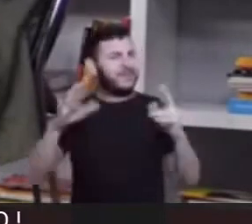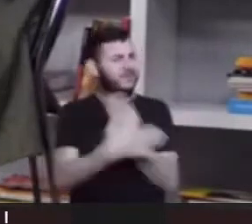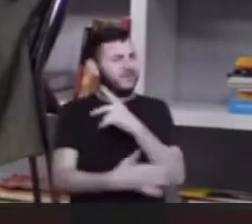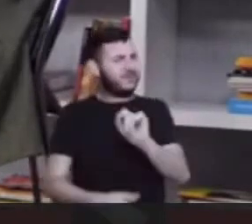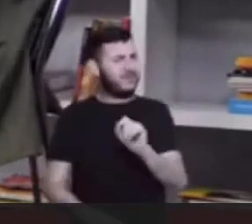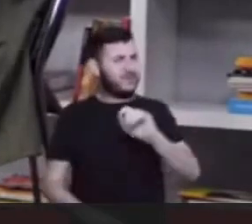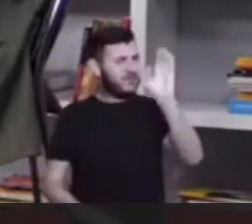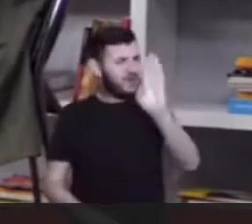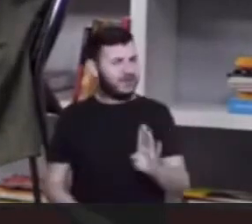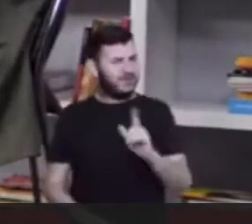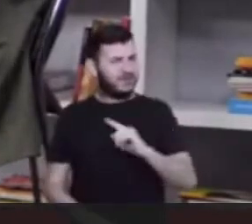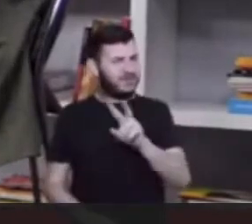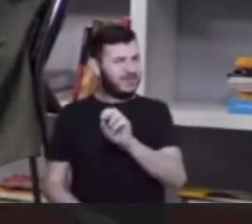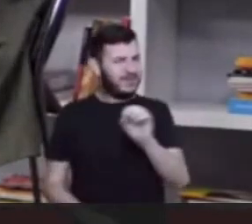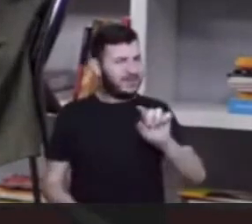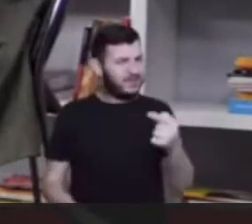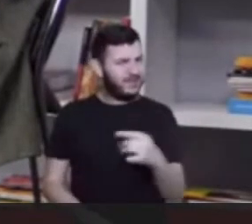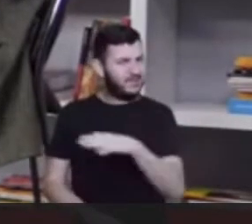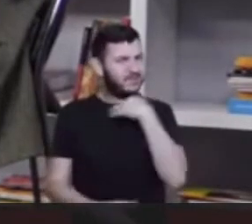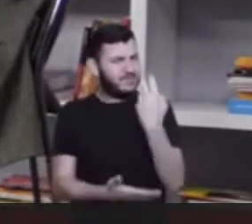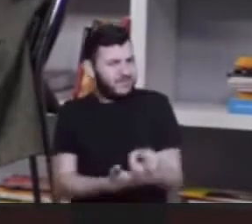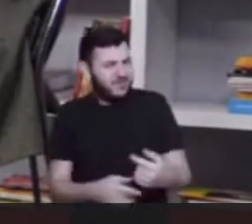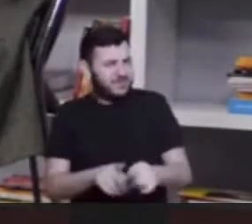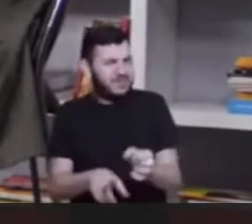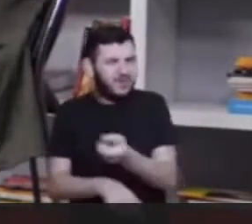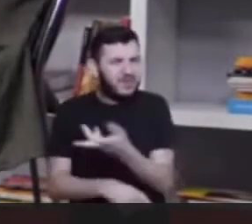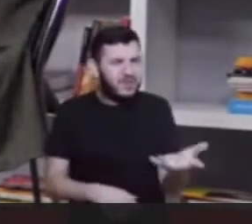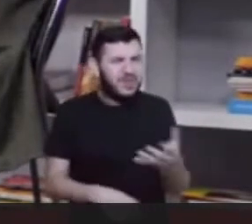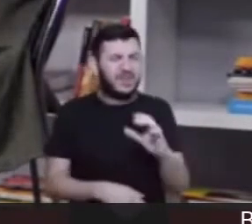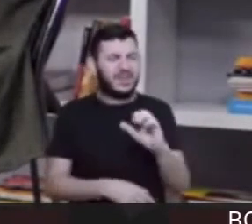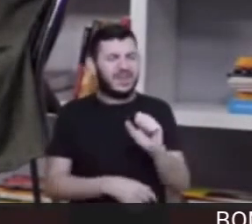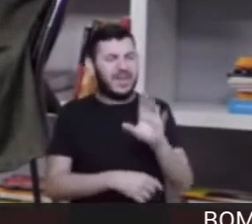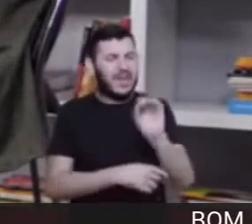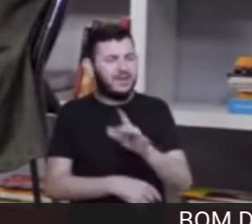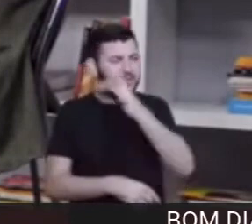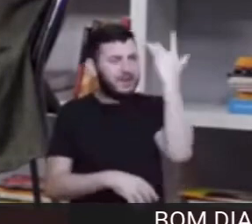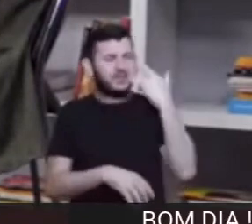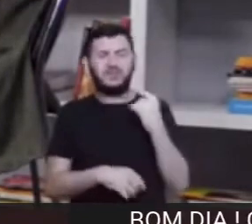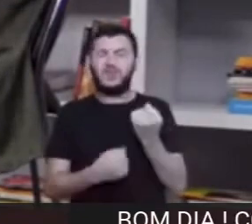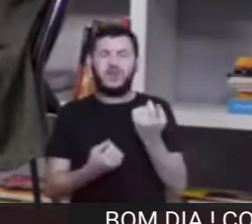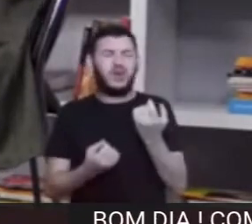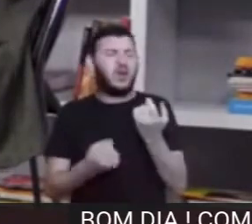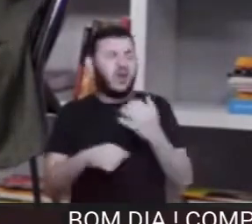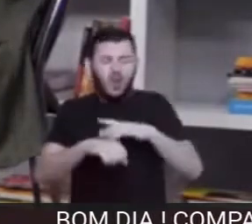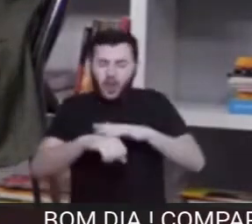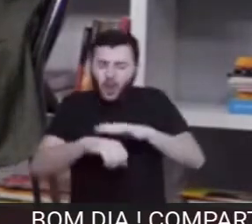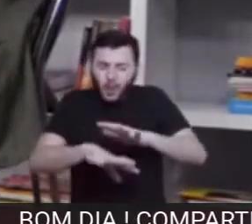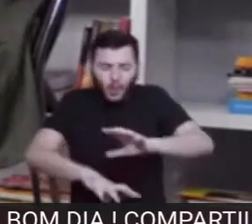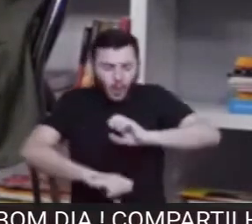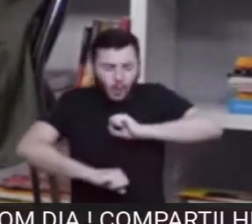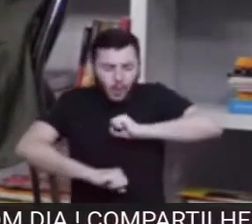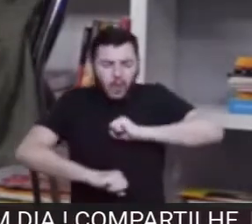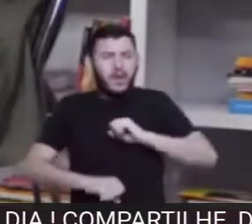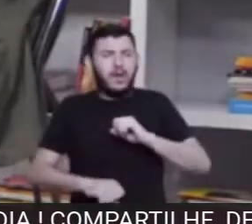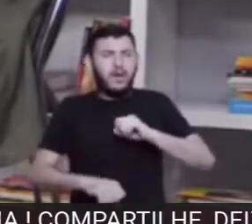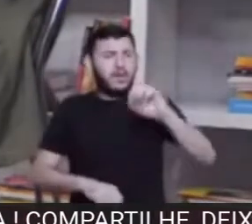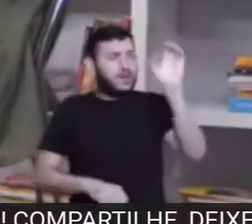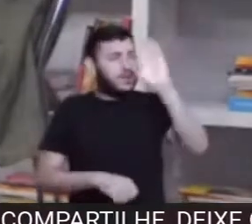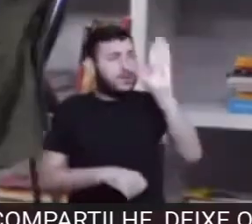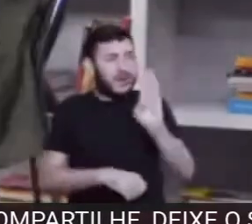casos de pessoas contaminadas, que já, e um país onde já temos